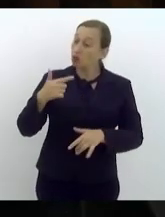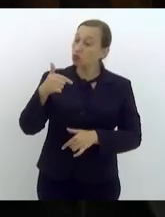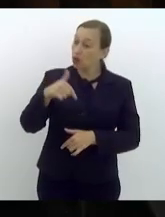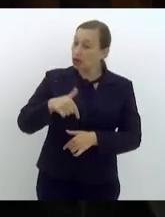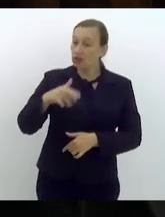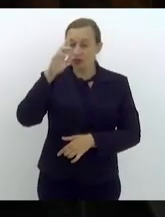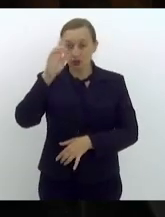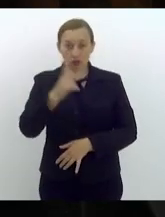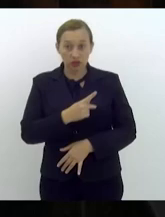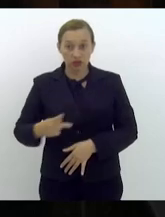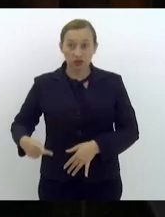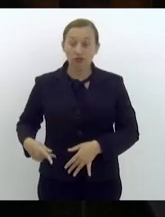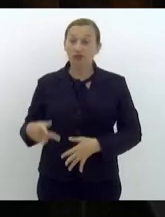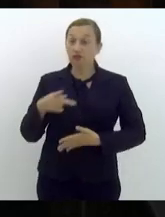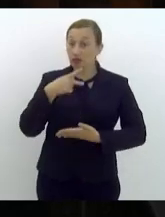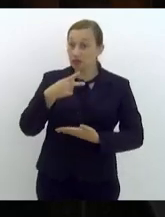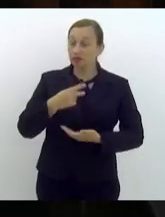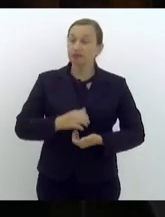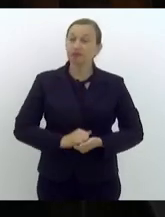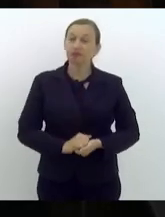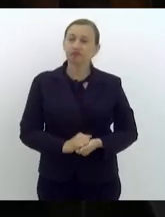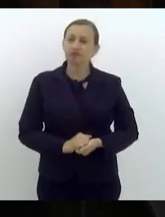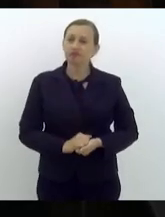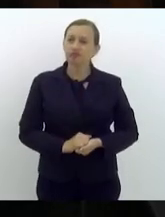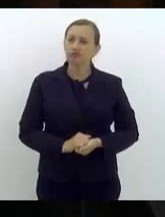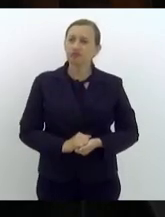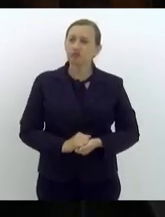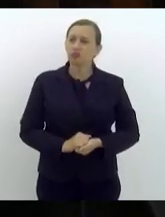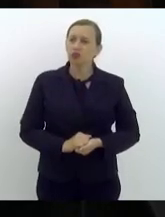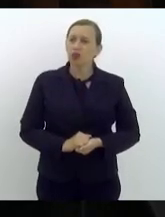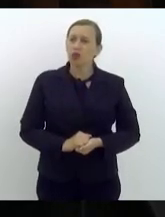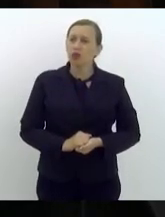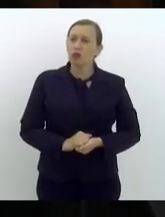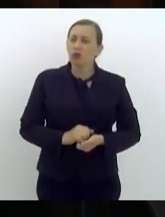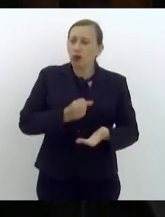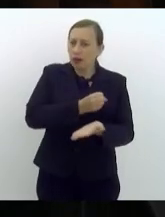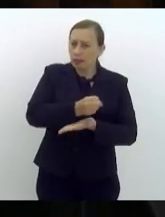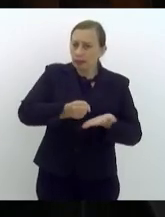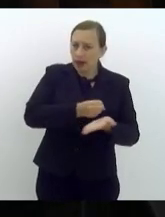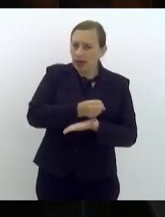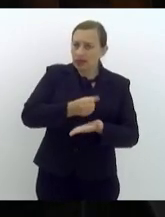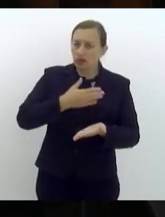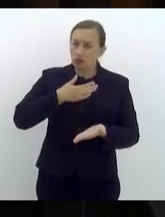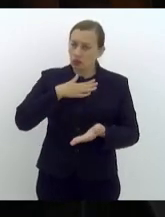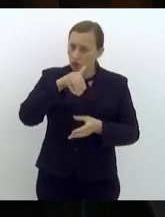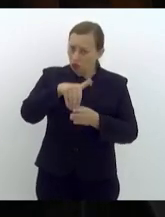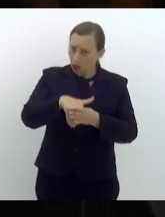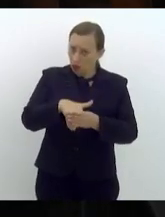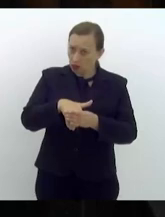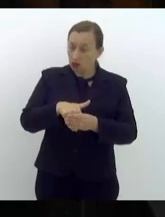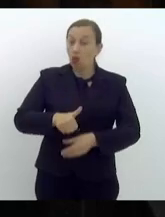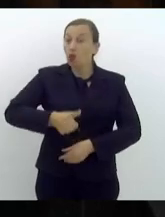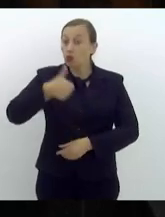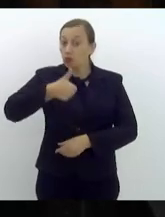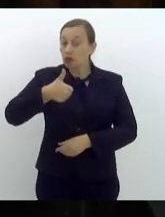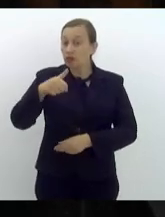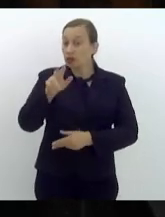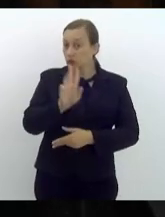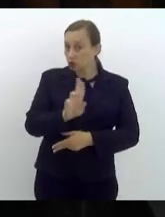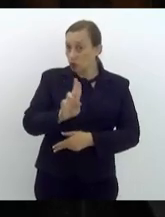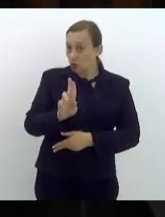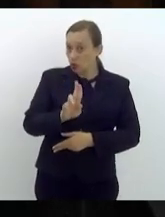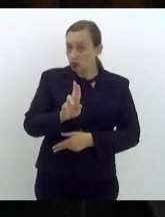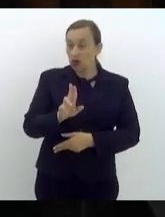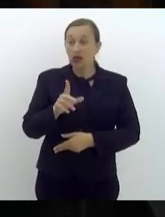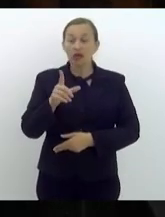senhor presidente, como fundamento do meu voto. O primeiro nome na pauta é